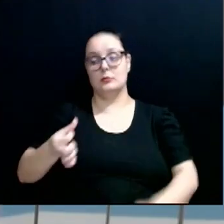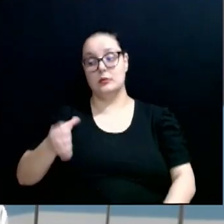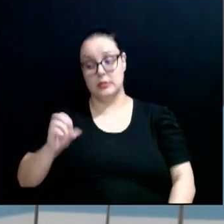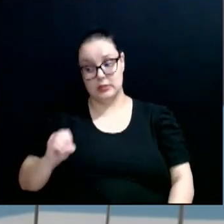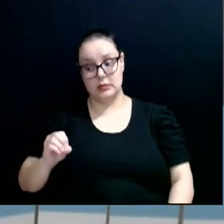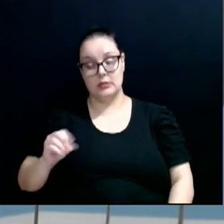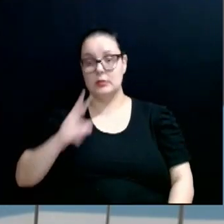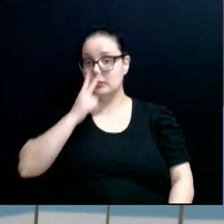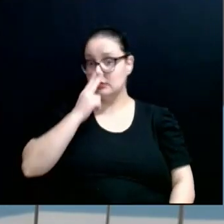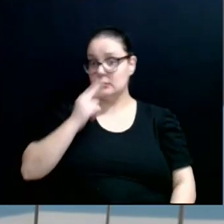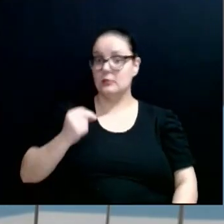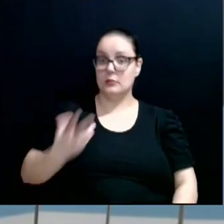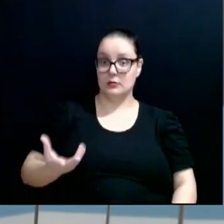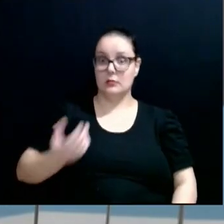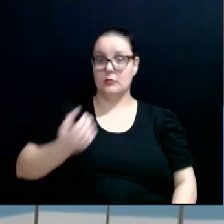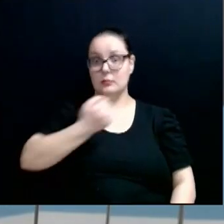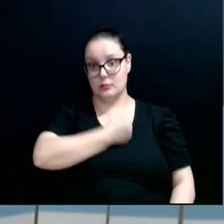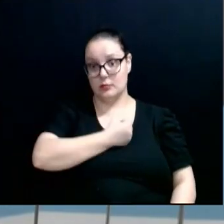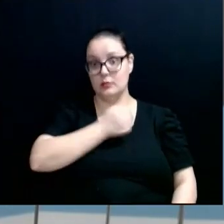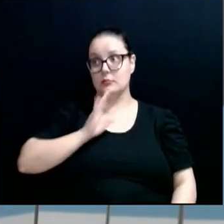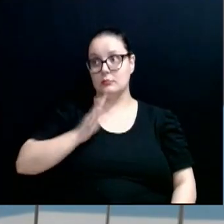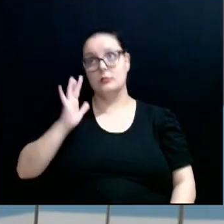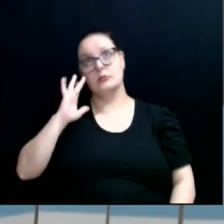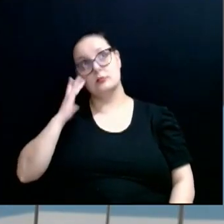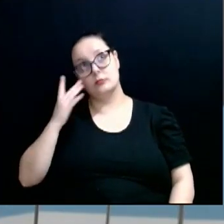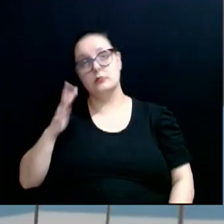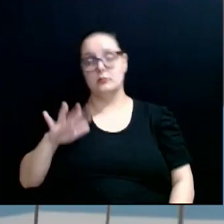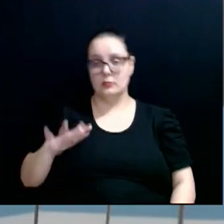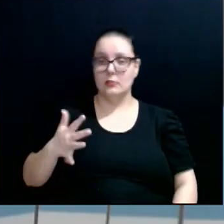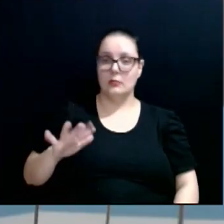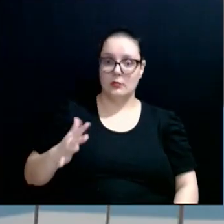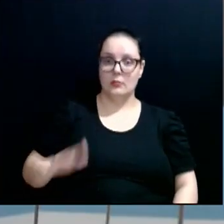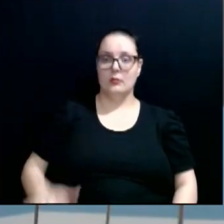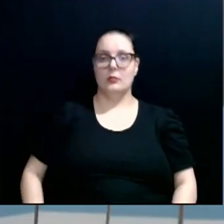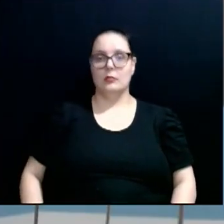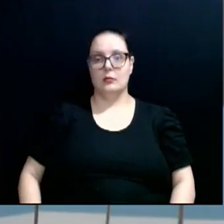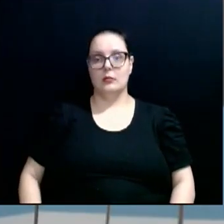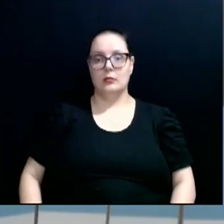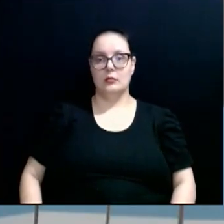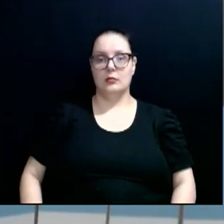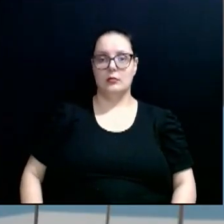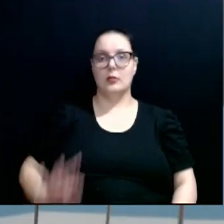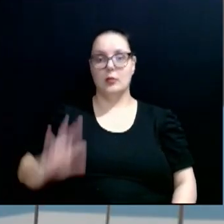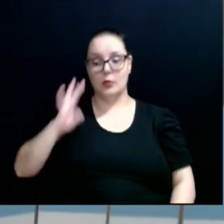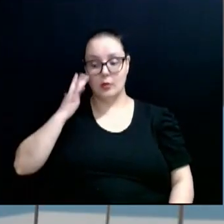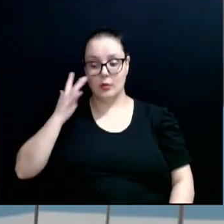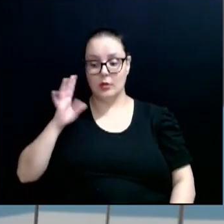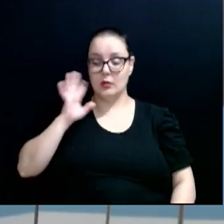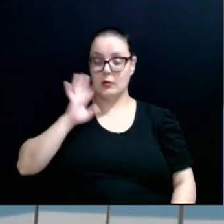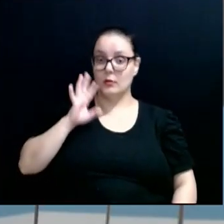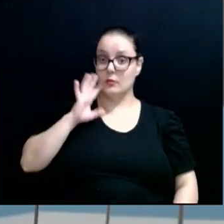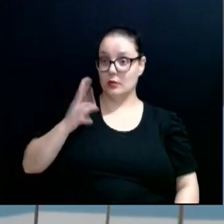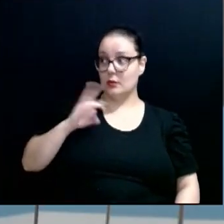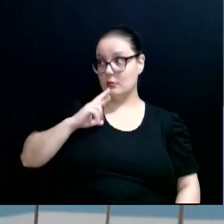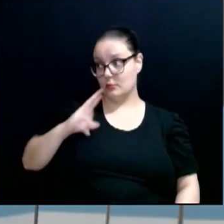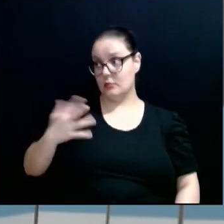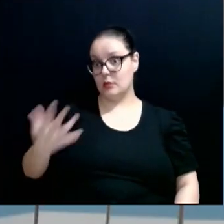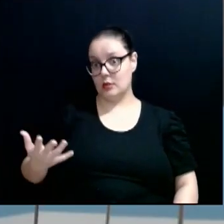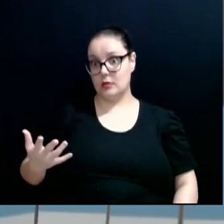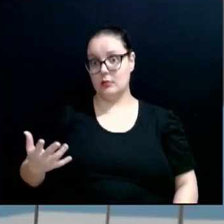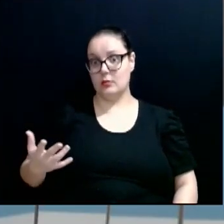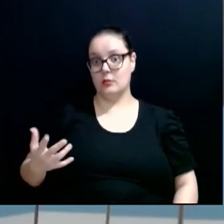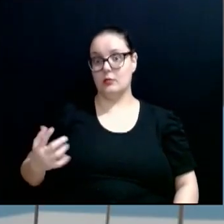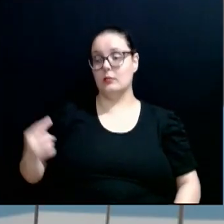É um número que a gente achou razoável. E o que eu acho que é legal para responder um questionamento seu da questão